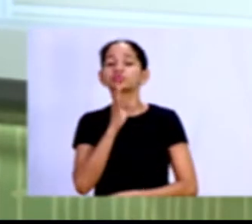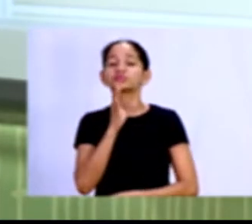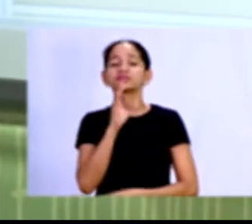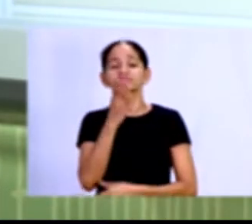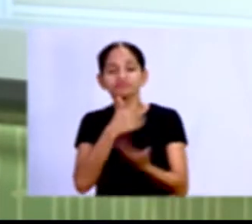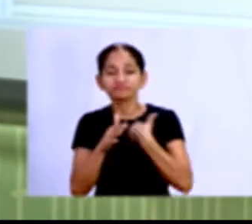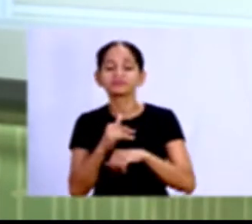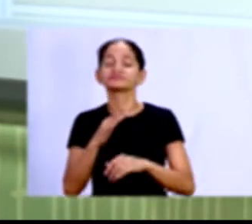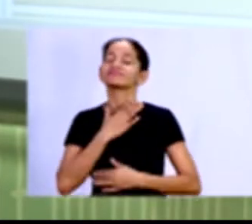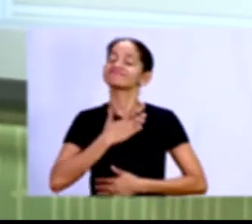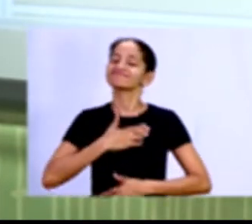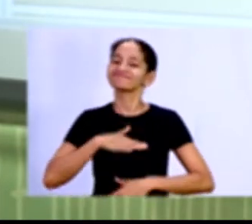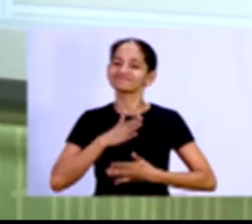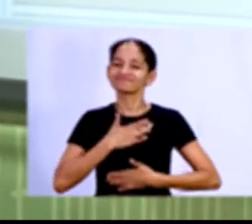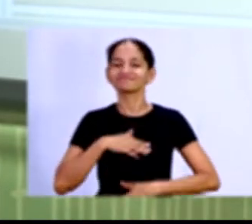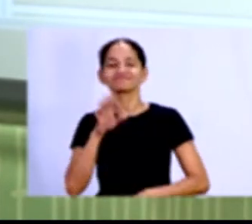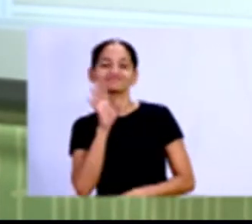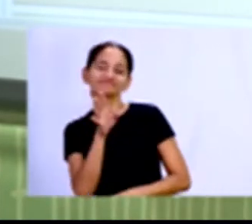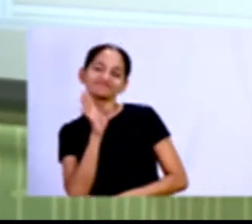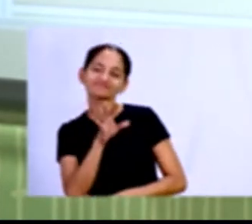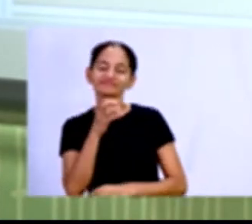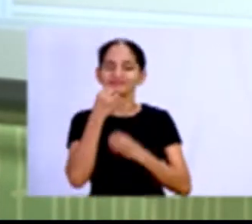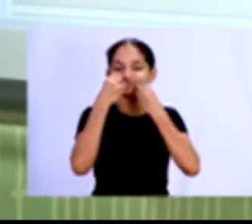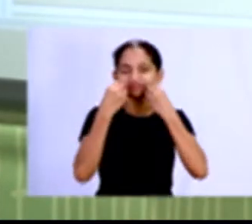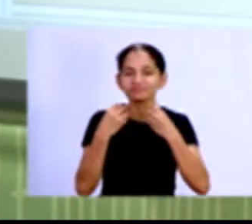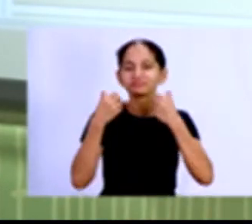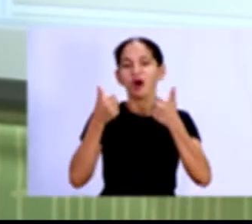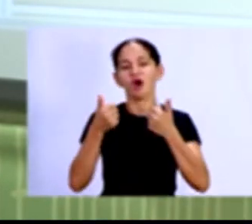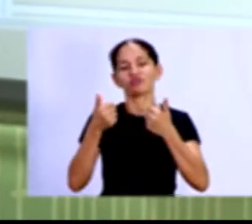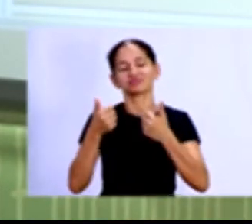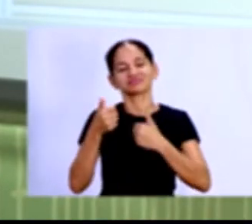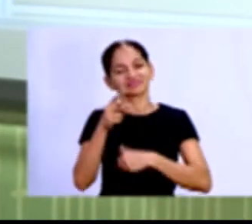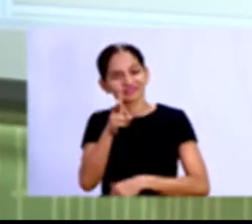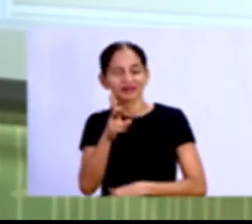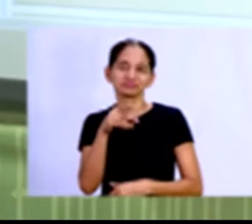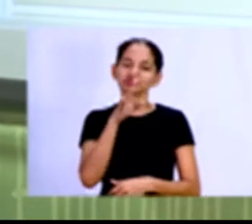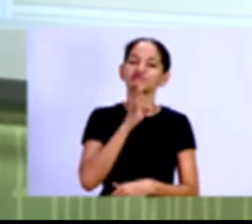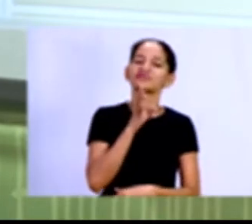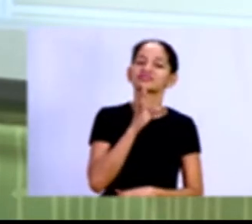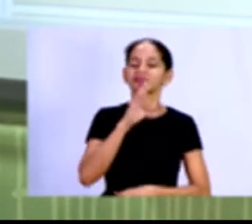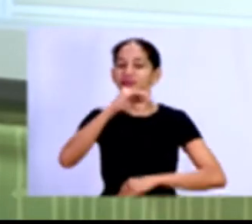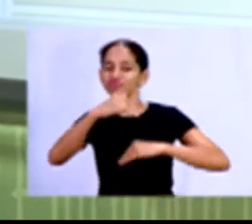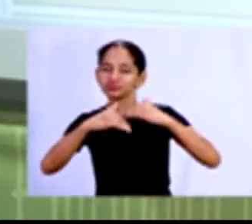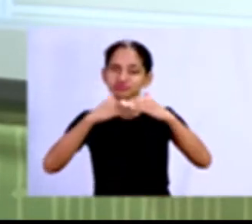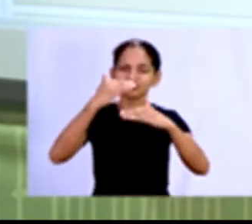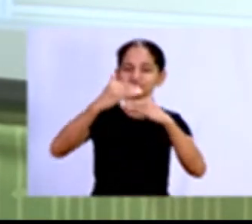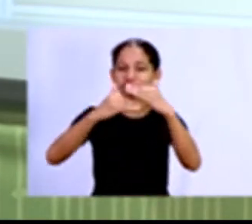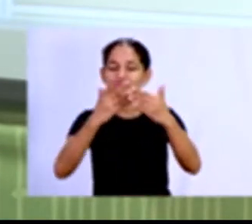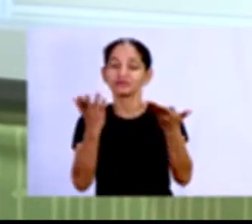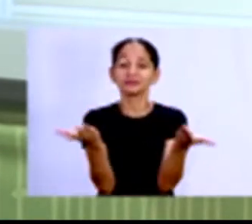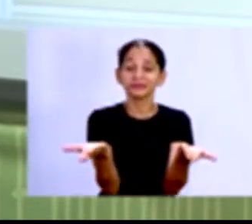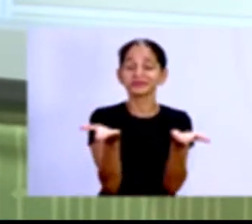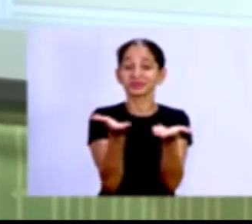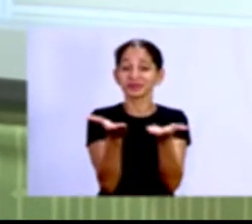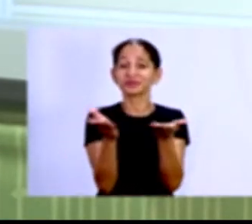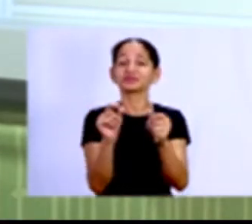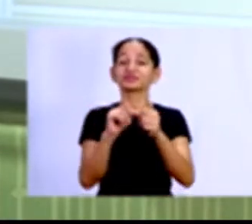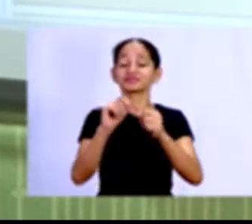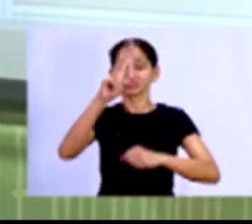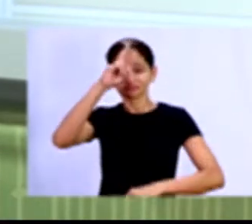mais agradável, né? Utilizar toda essa infinidade de tecnologia e construir a